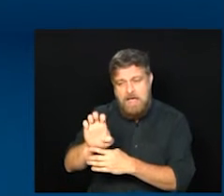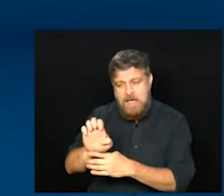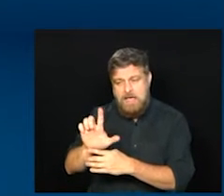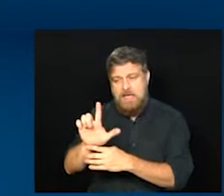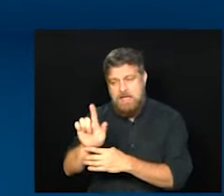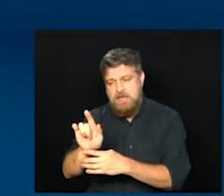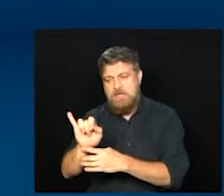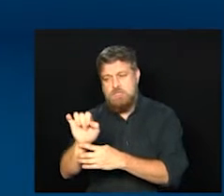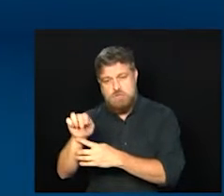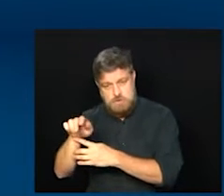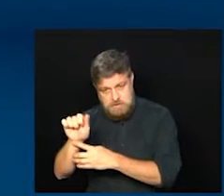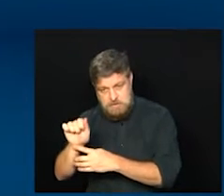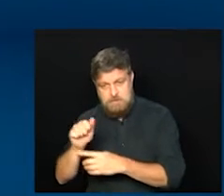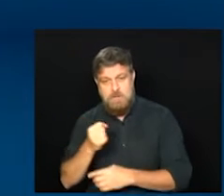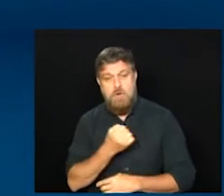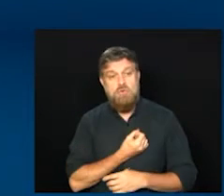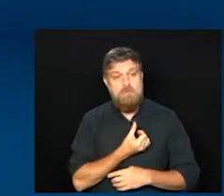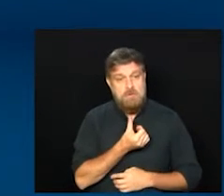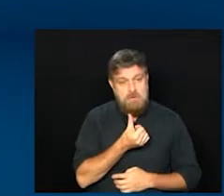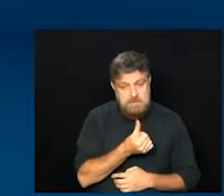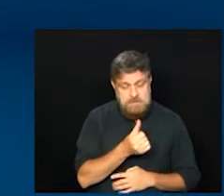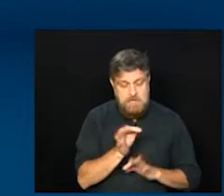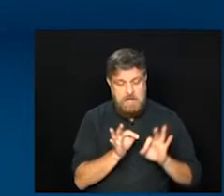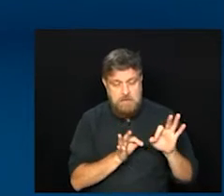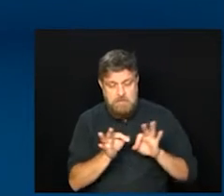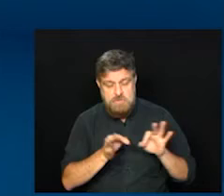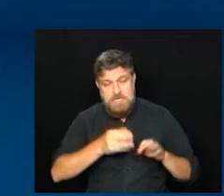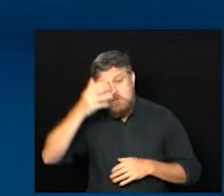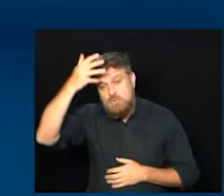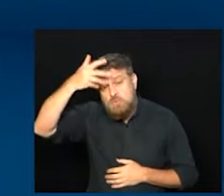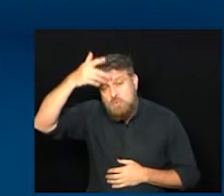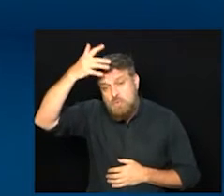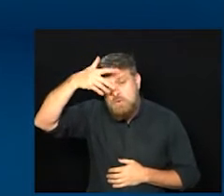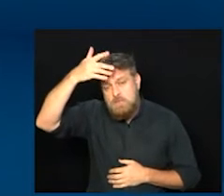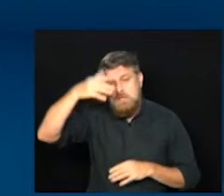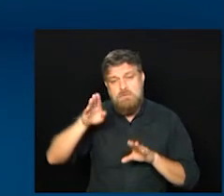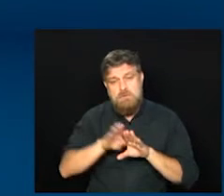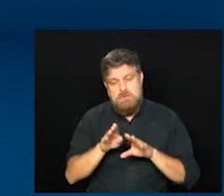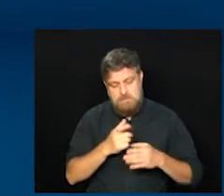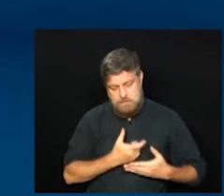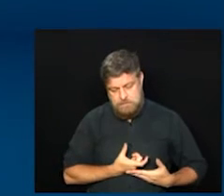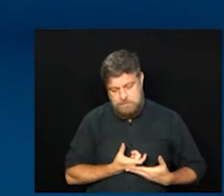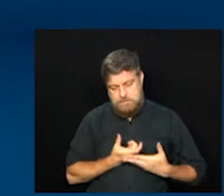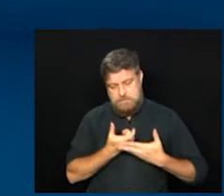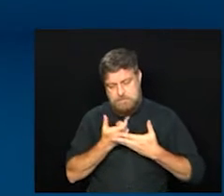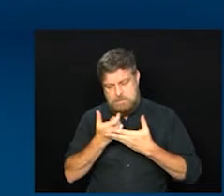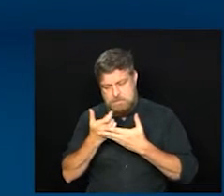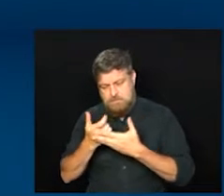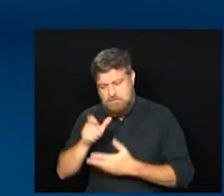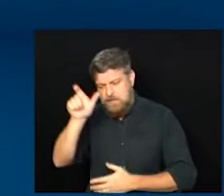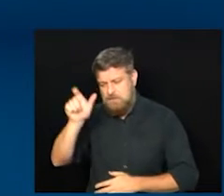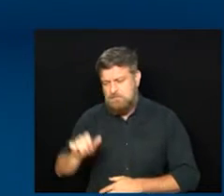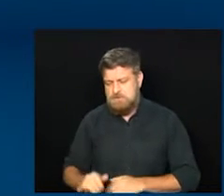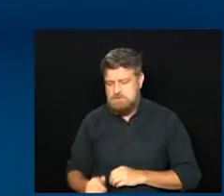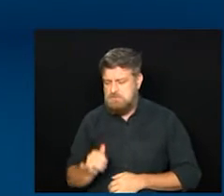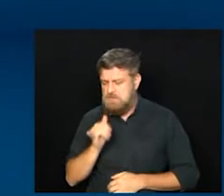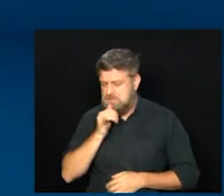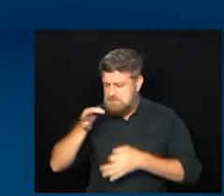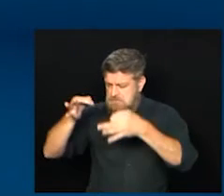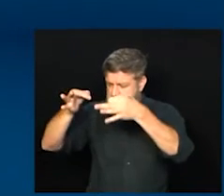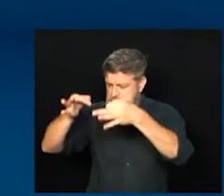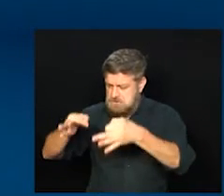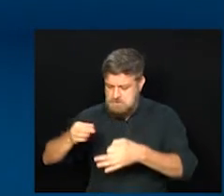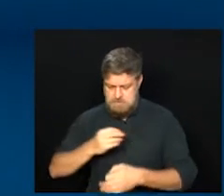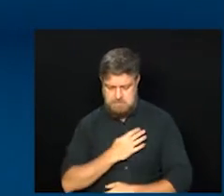item 6 é o projeto de autoria do vereador Rodrigo da Farmadic, que também concede a medalha Exemplo Digno General Nelson